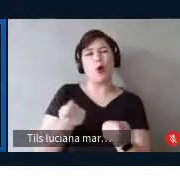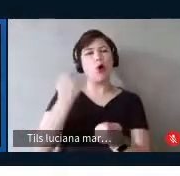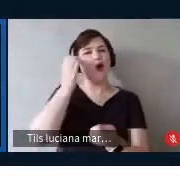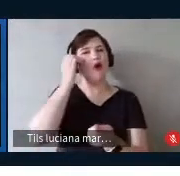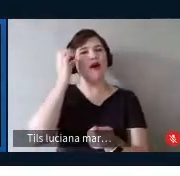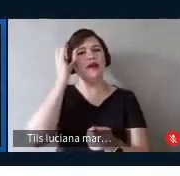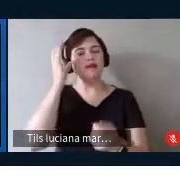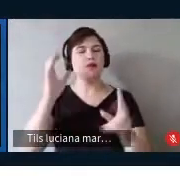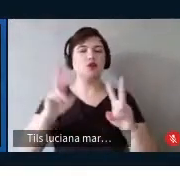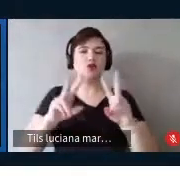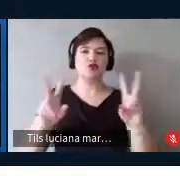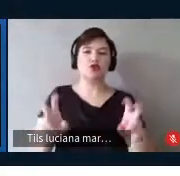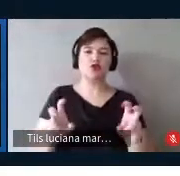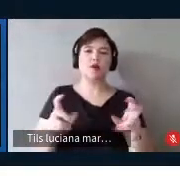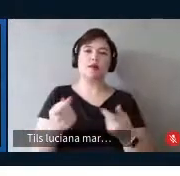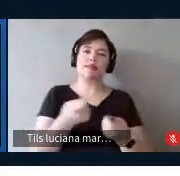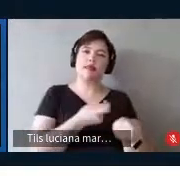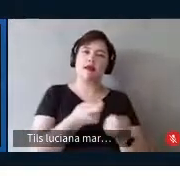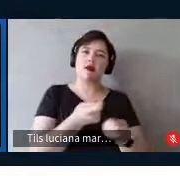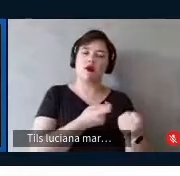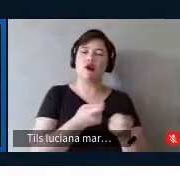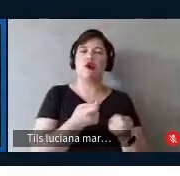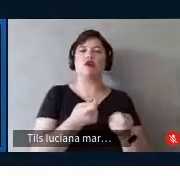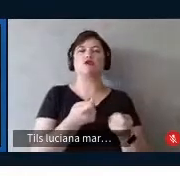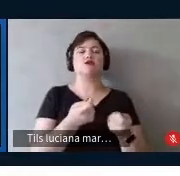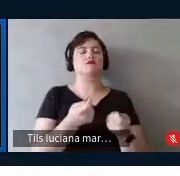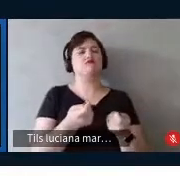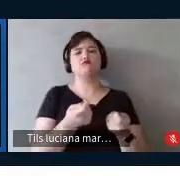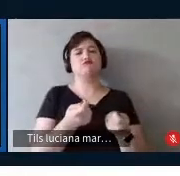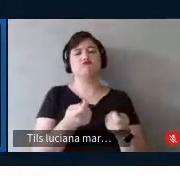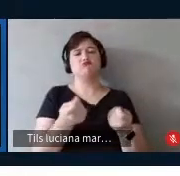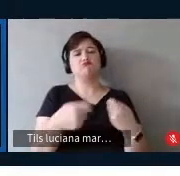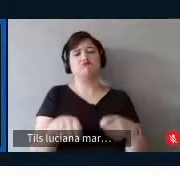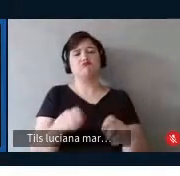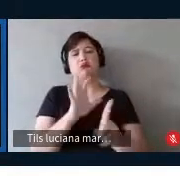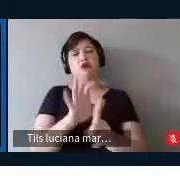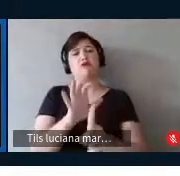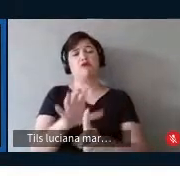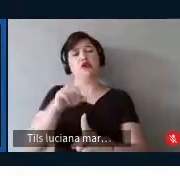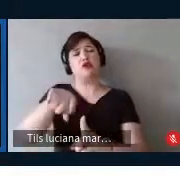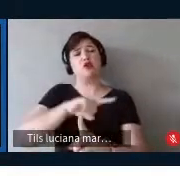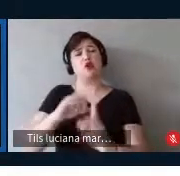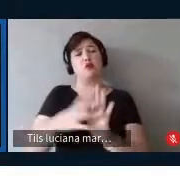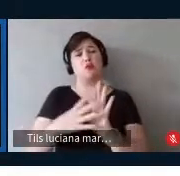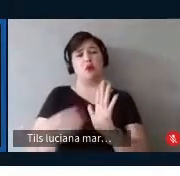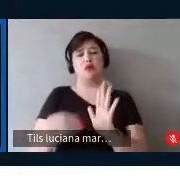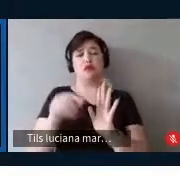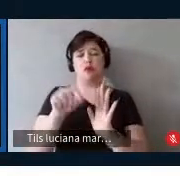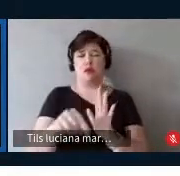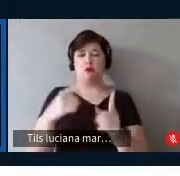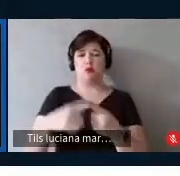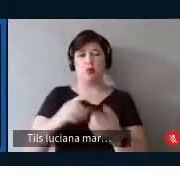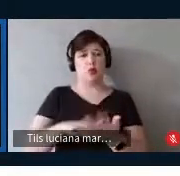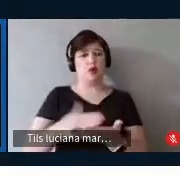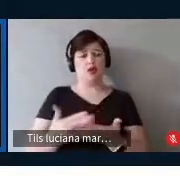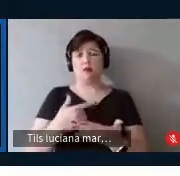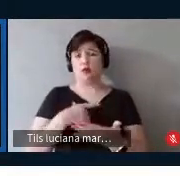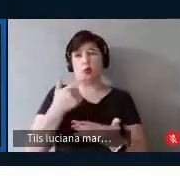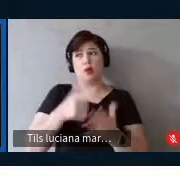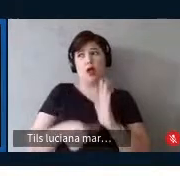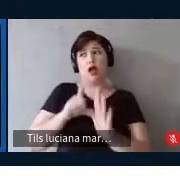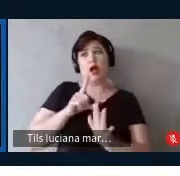conhecimento de negócio, de business, ele não influenciaria diretamente no caso, uma vez que o intérprete não tem acesso